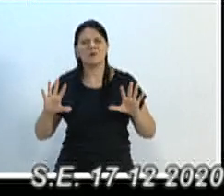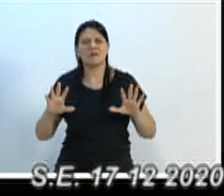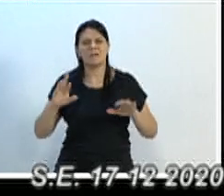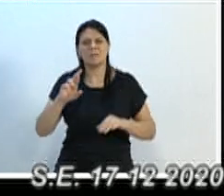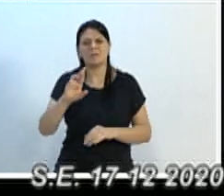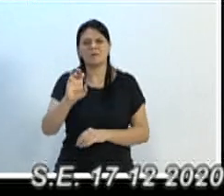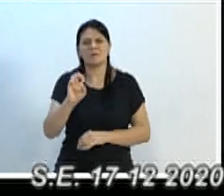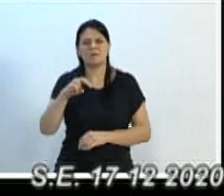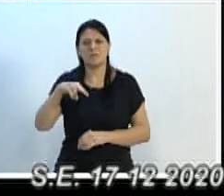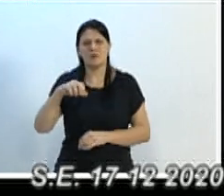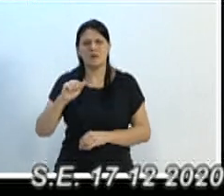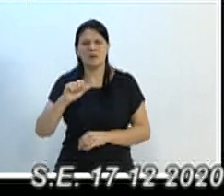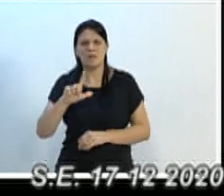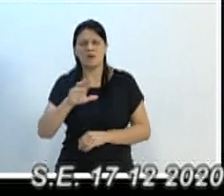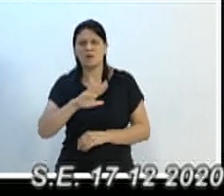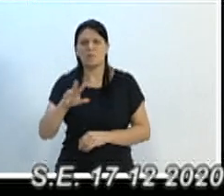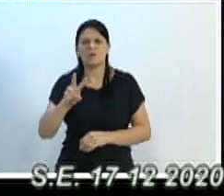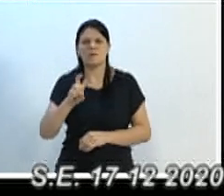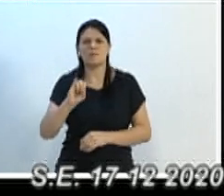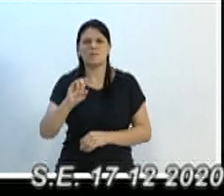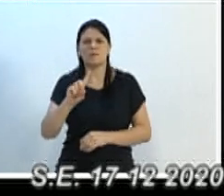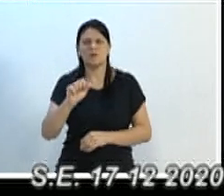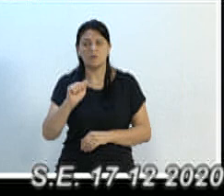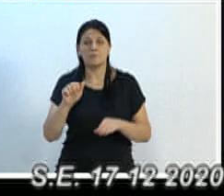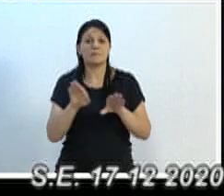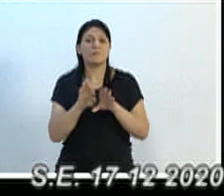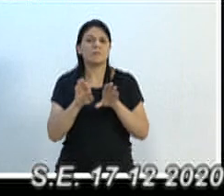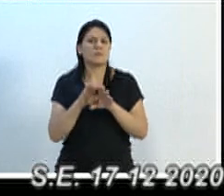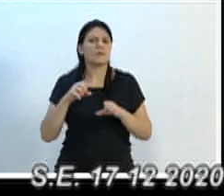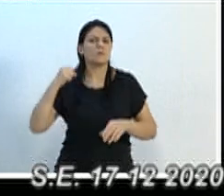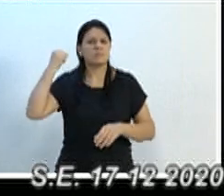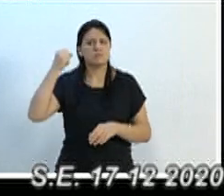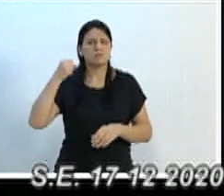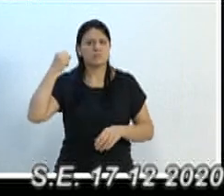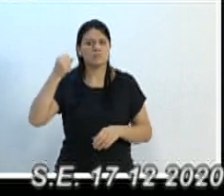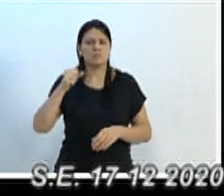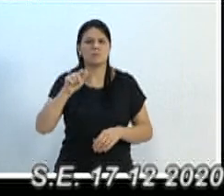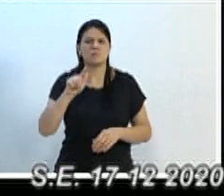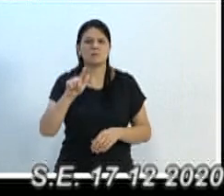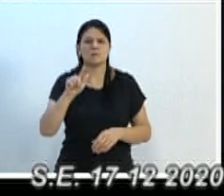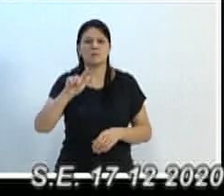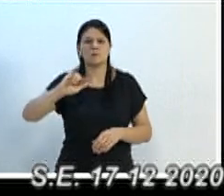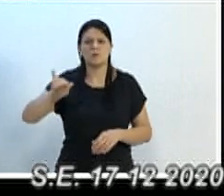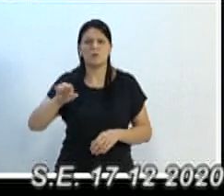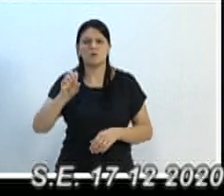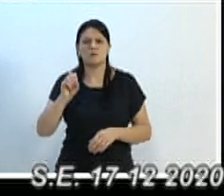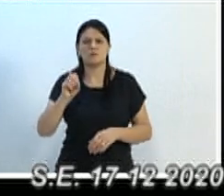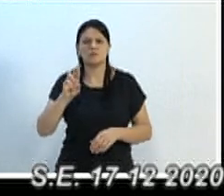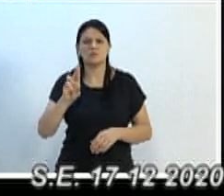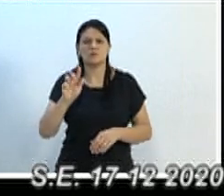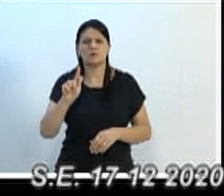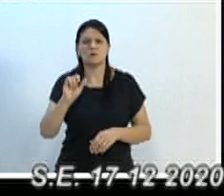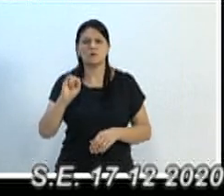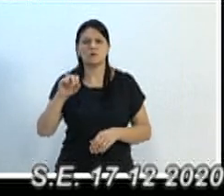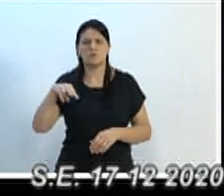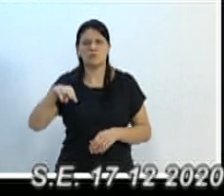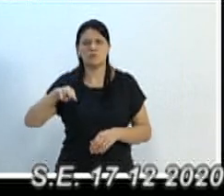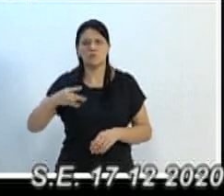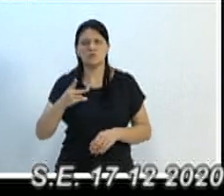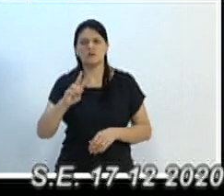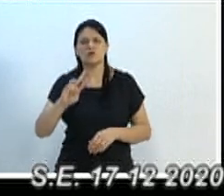realmente botar o caixa dia. E também o senador Jorginho Melo já vai contemplar também, nas emendas dele agora, nessa semana